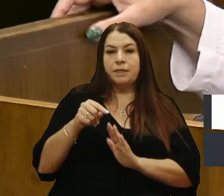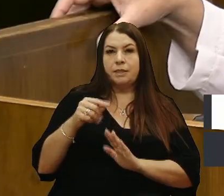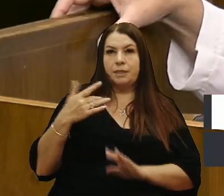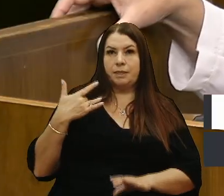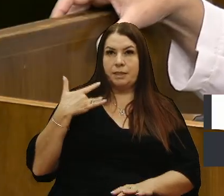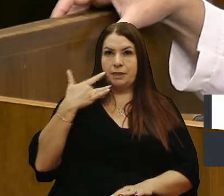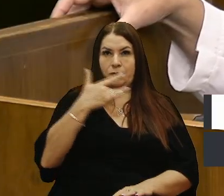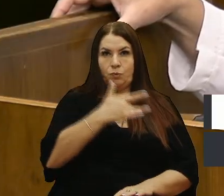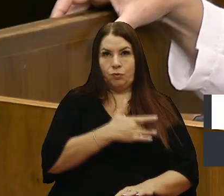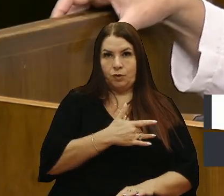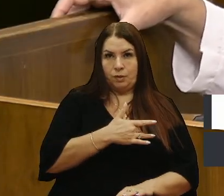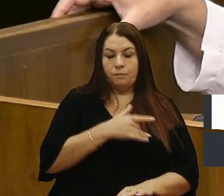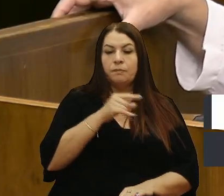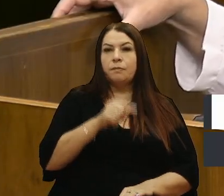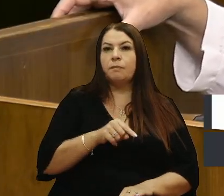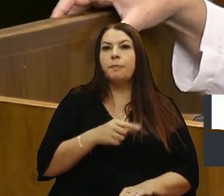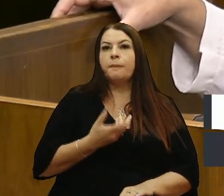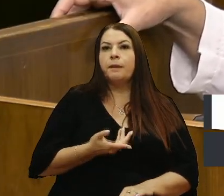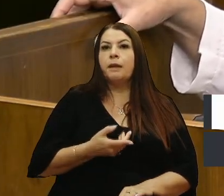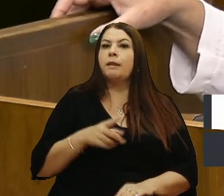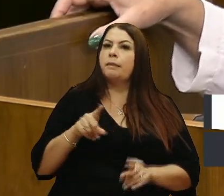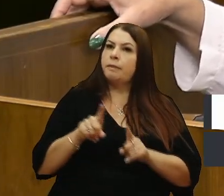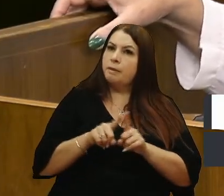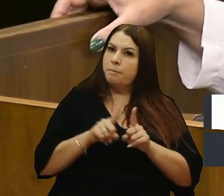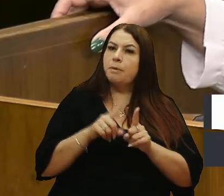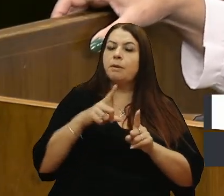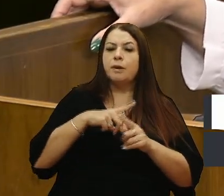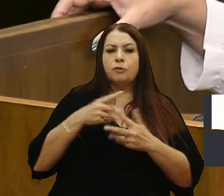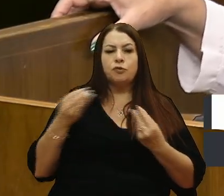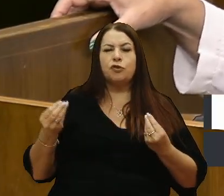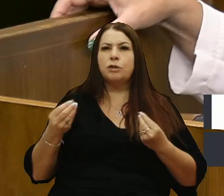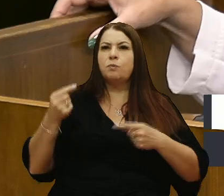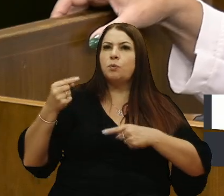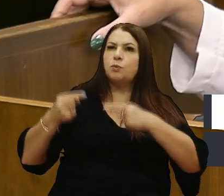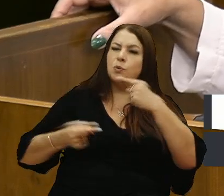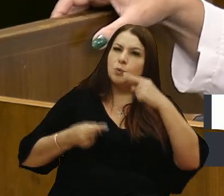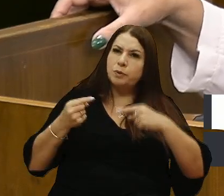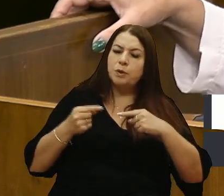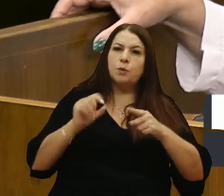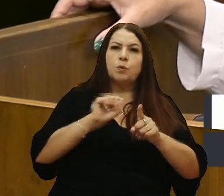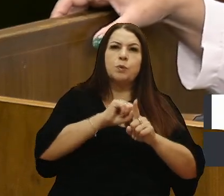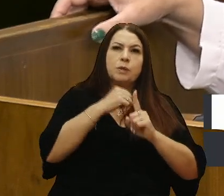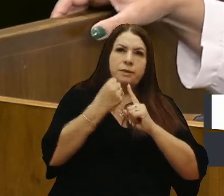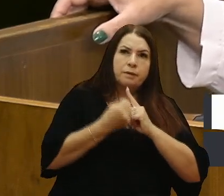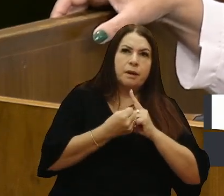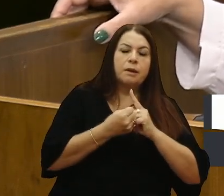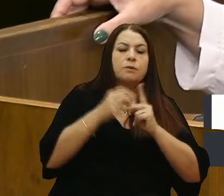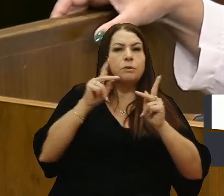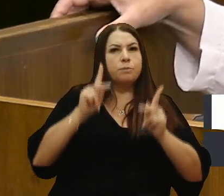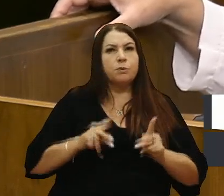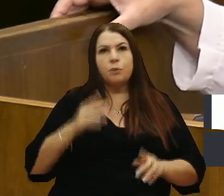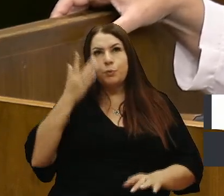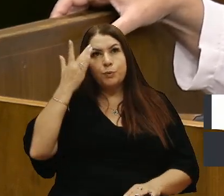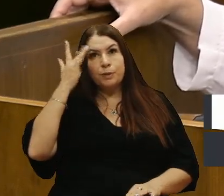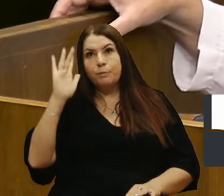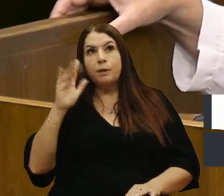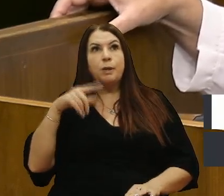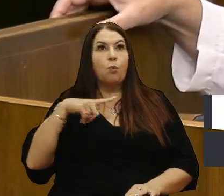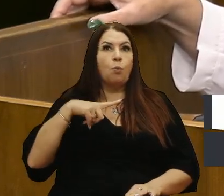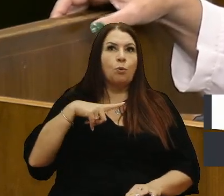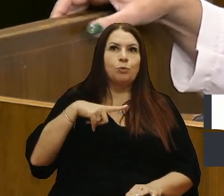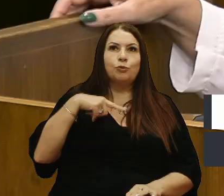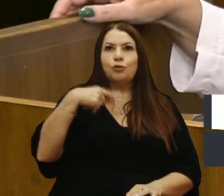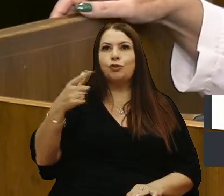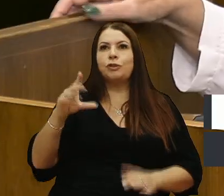saúde, Sistema Único de Saúde, também havia muita discussão na sociedade, as pessoas não sabiam de onde viria